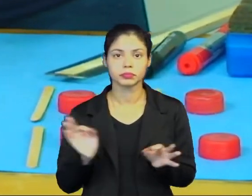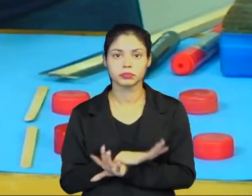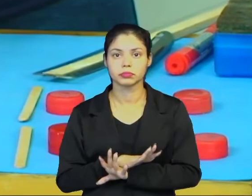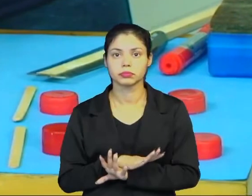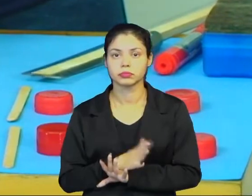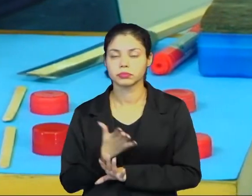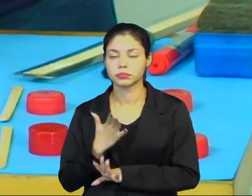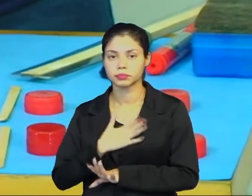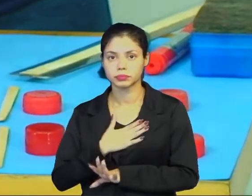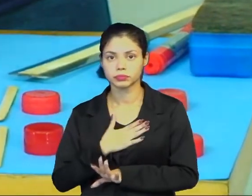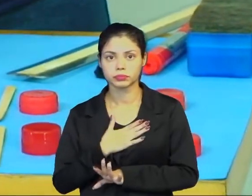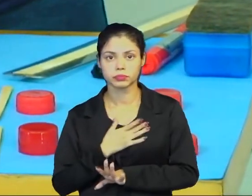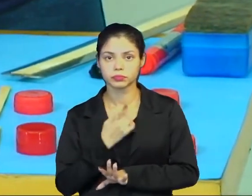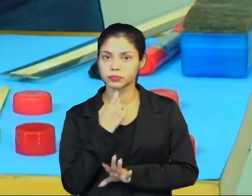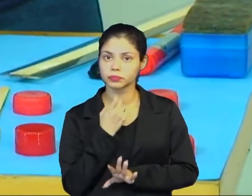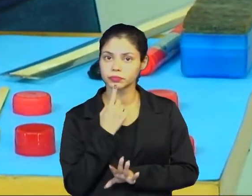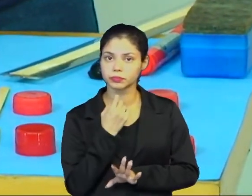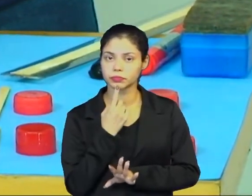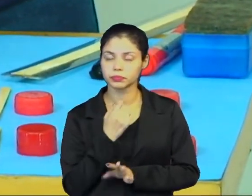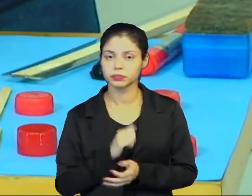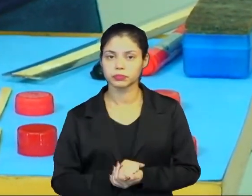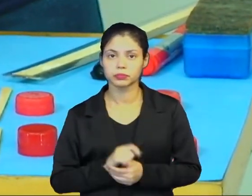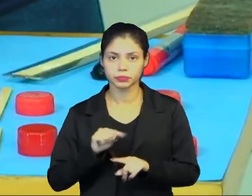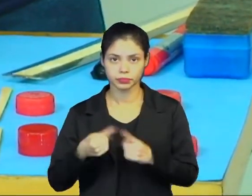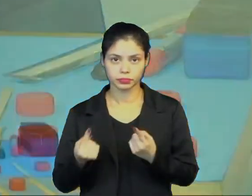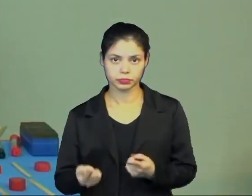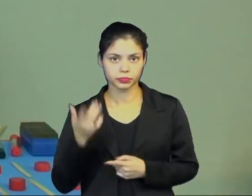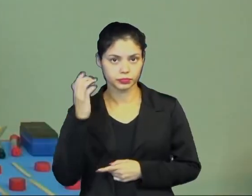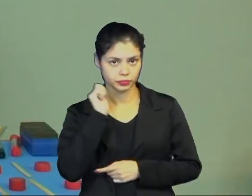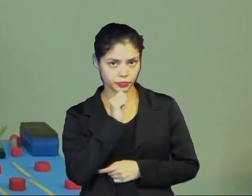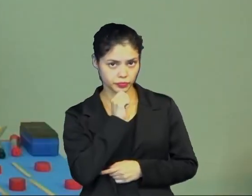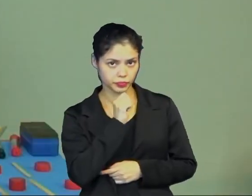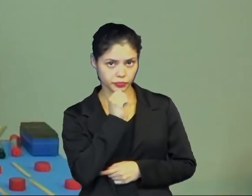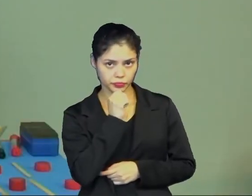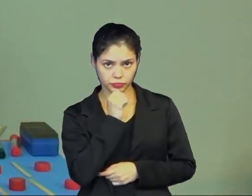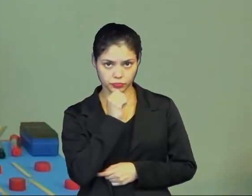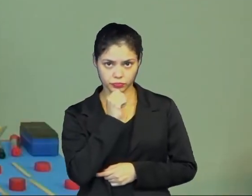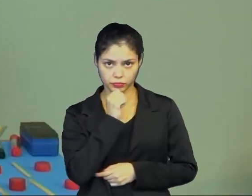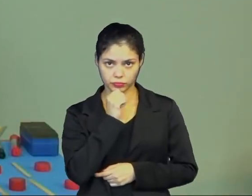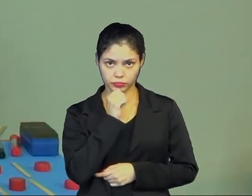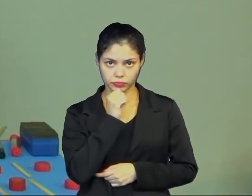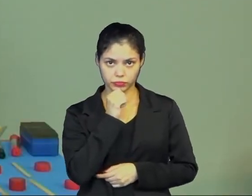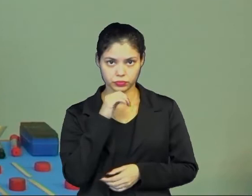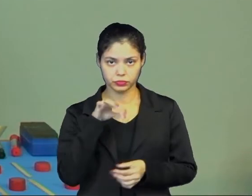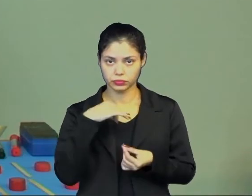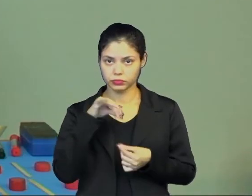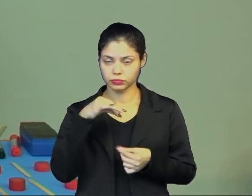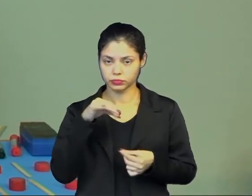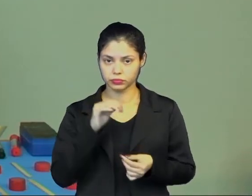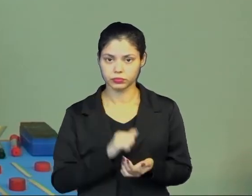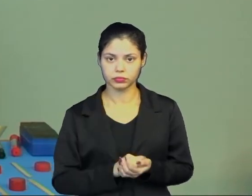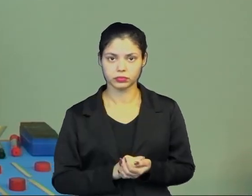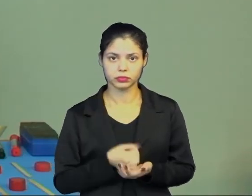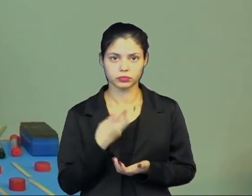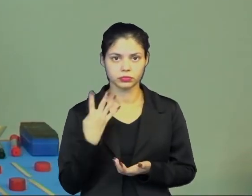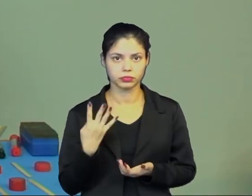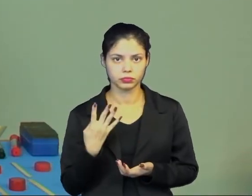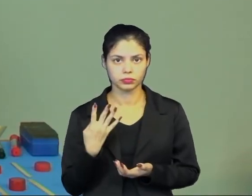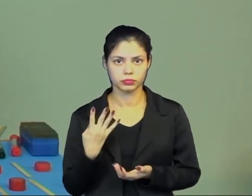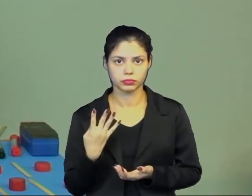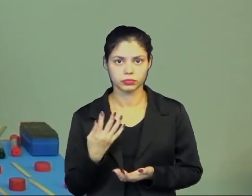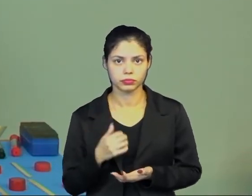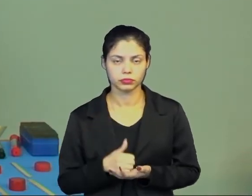Acabaram as minhas tampinhas vermelhas, mas eu ainda tenho palitos. Nós